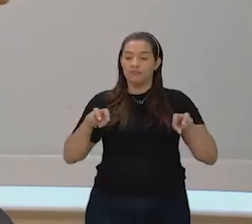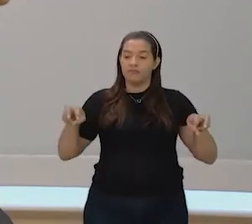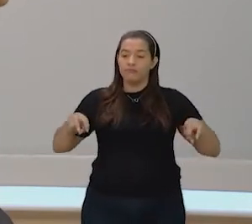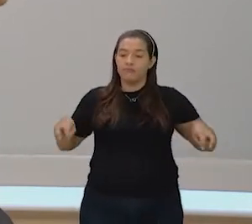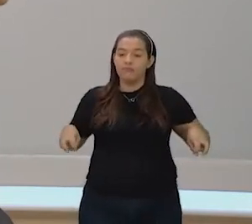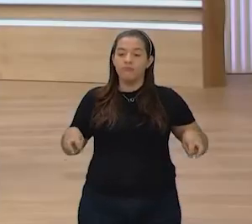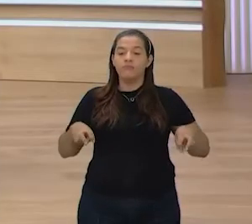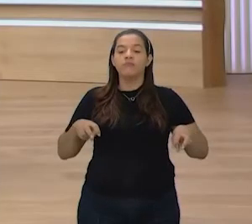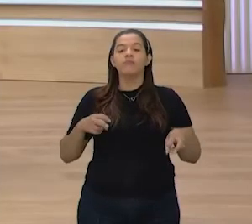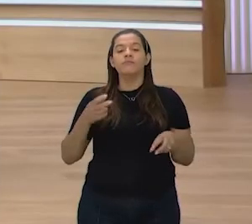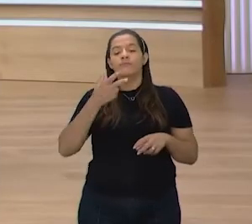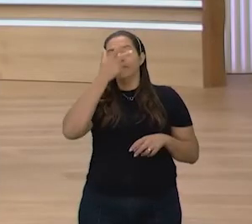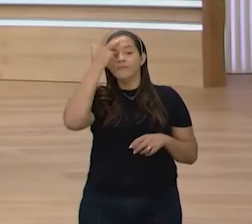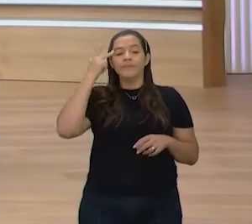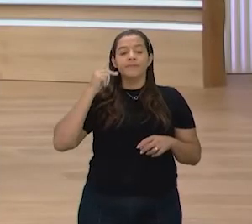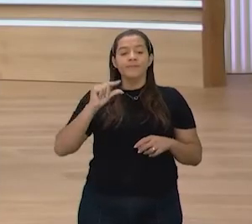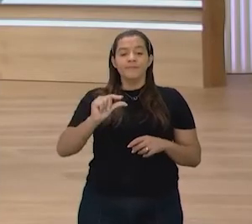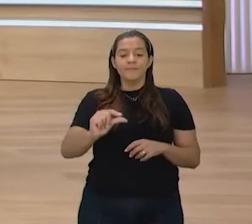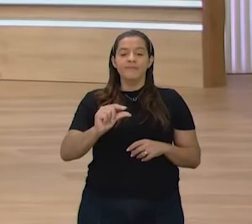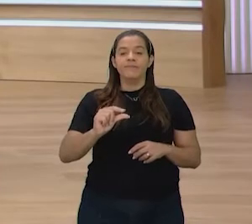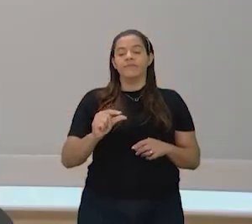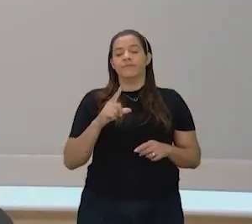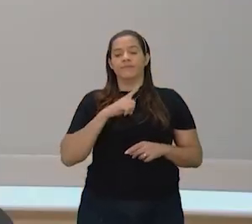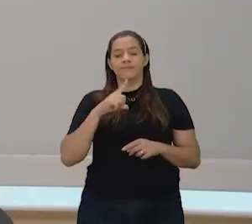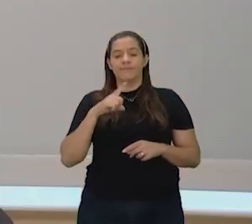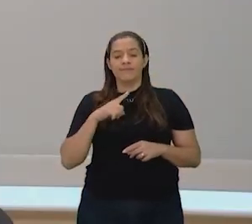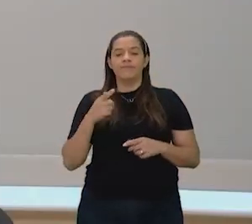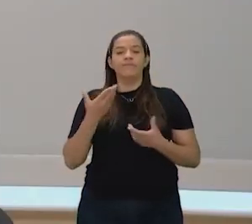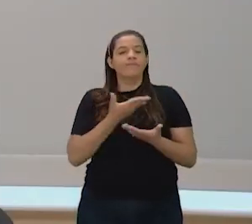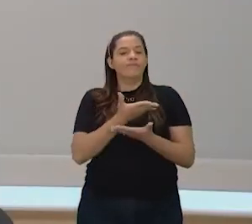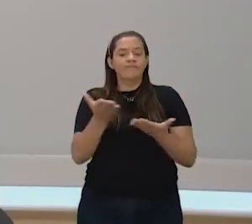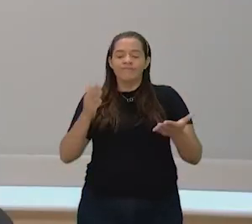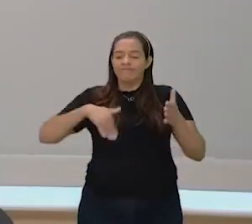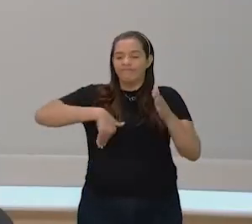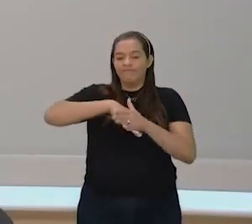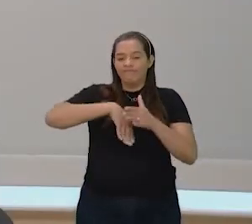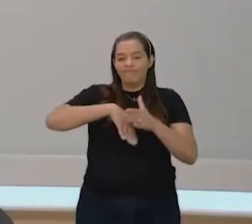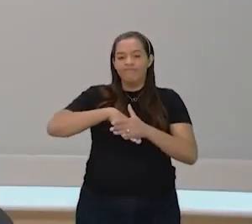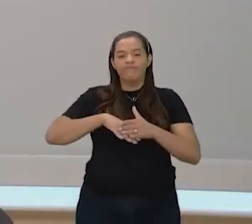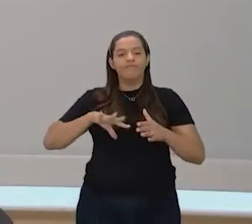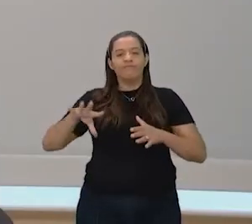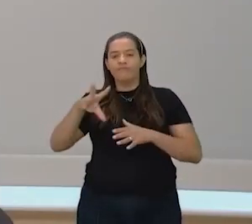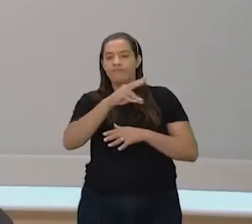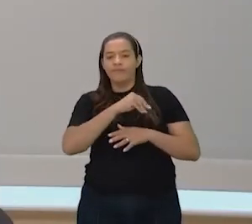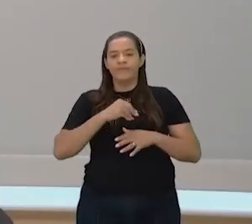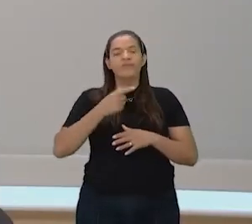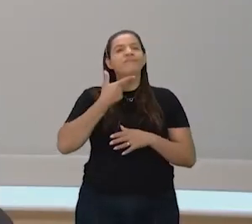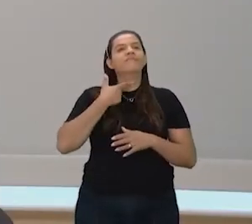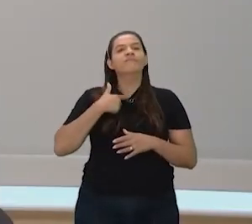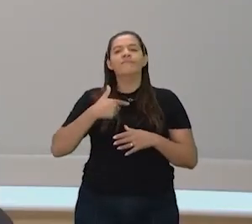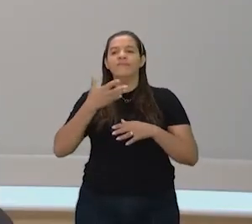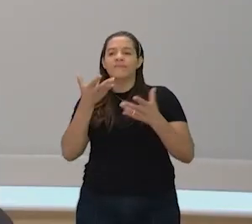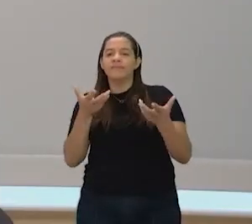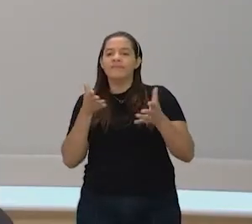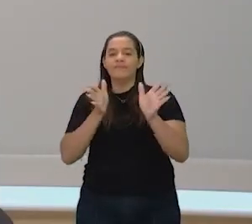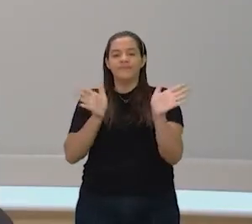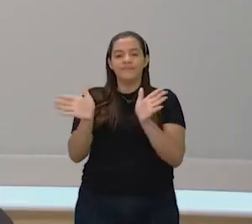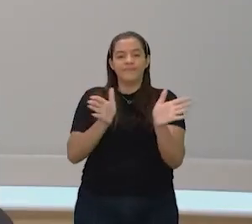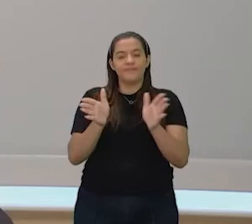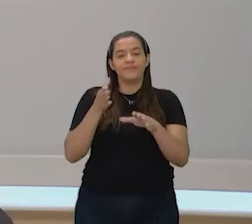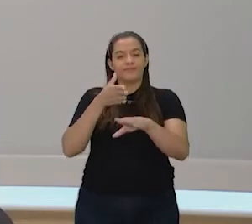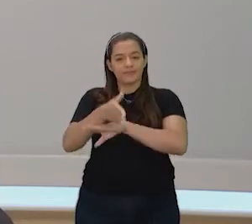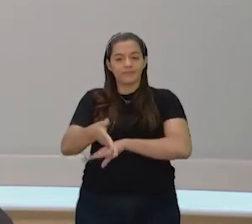pessoas. No futebol mesmo, né? No futebol mesmo, né? Que é uma modalidade super... eu digo, acessível do